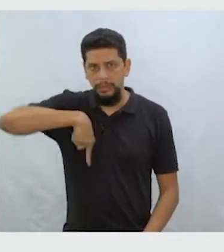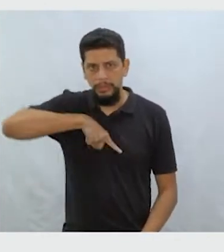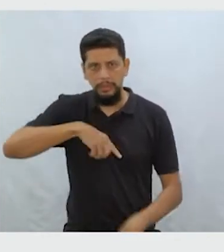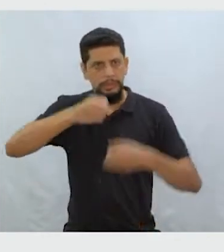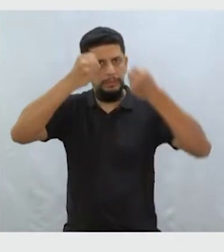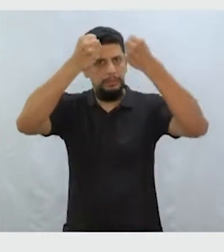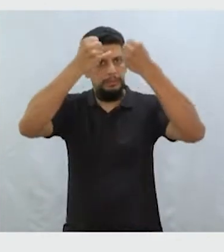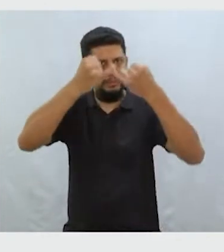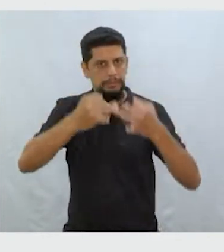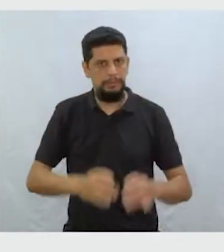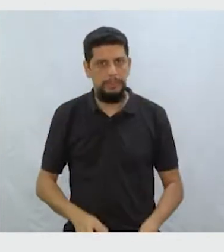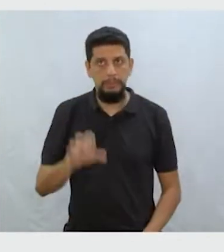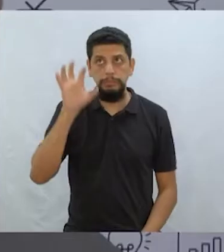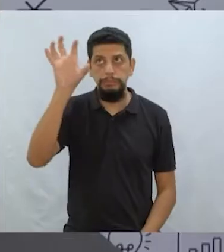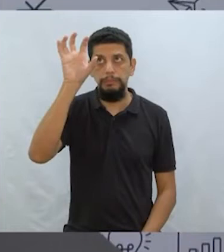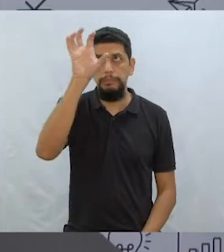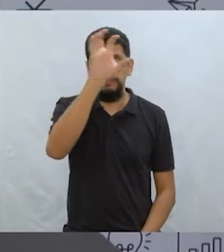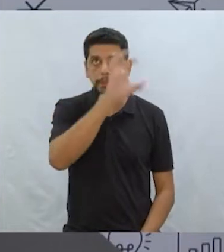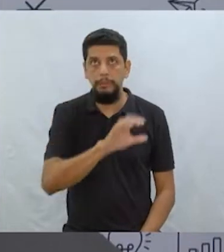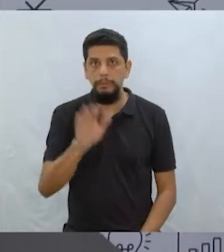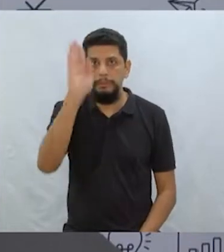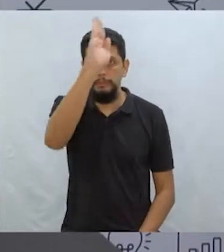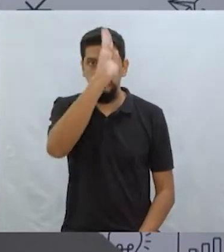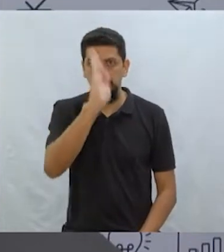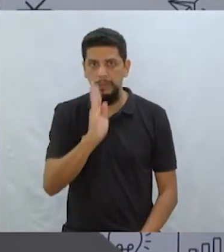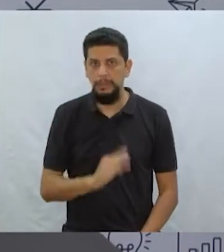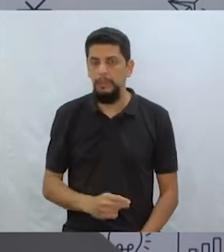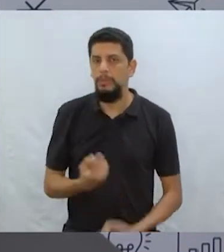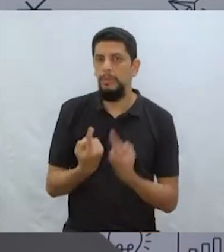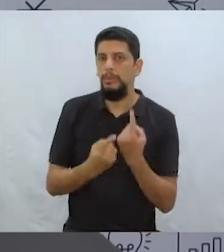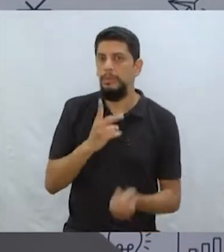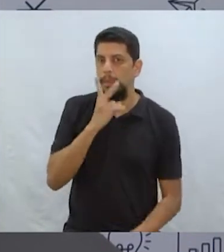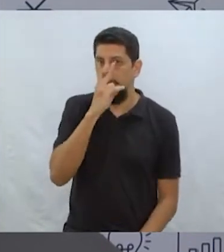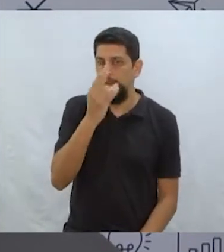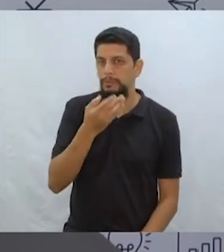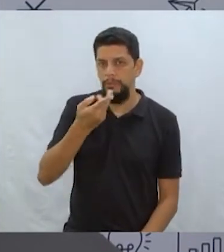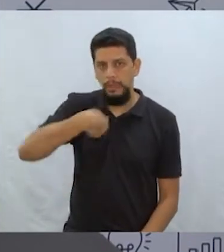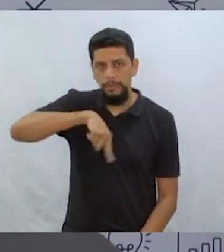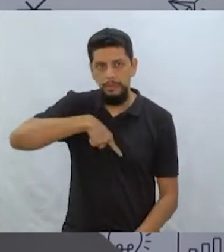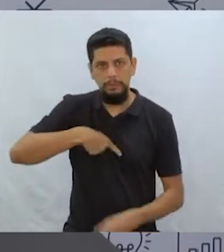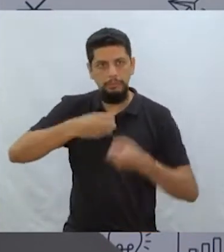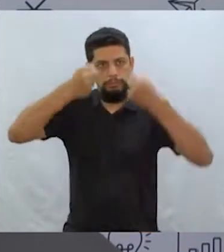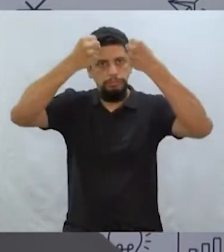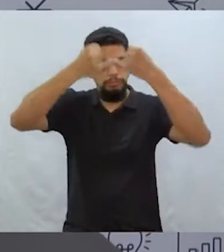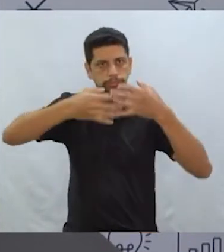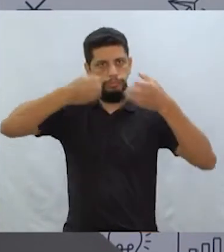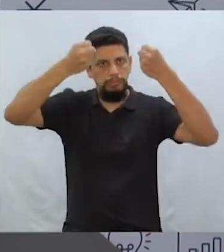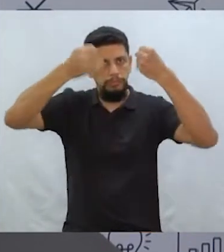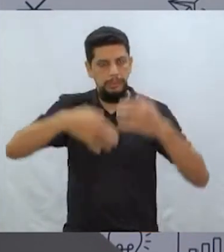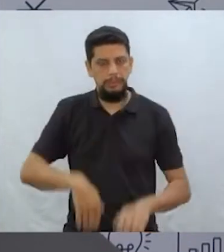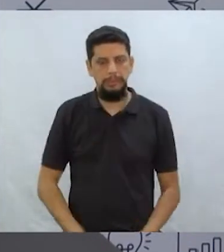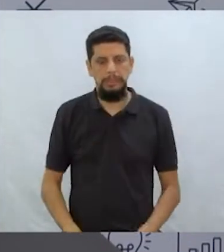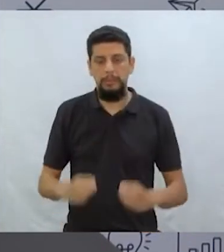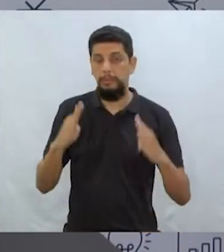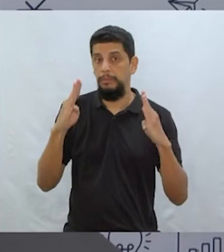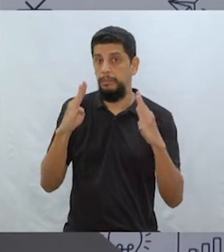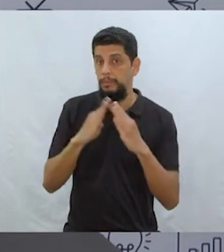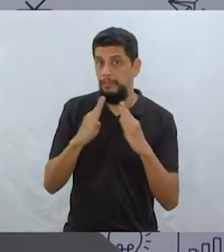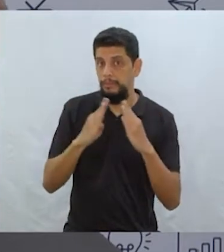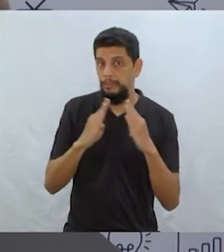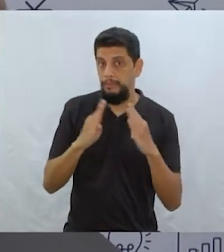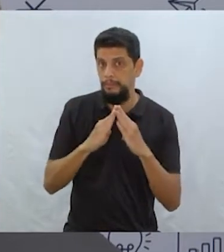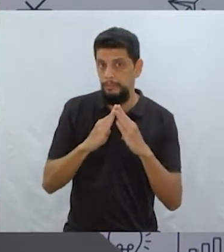vamos falar lembre-se região brasileira qual você acha que nós vamos falar eu trouxe ali para vocês um Casarão